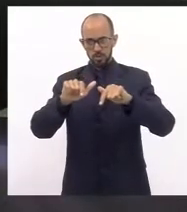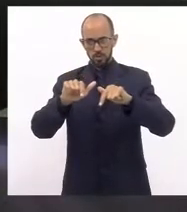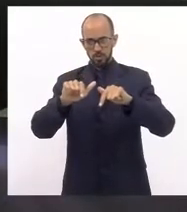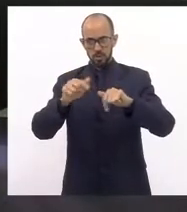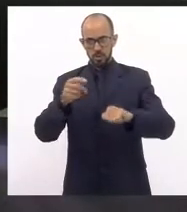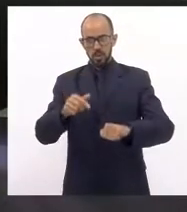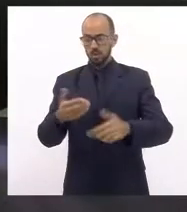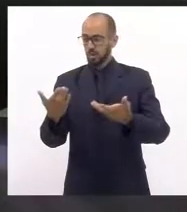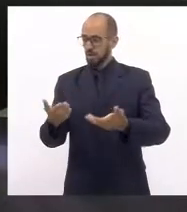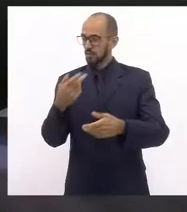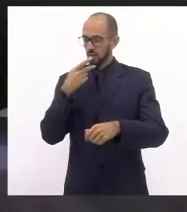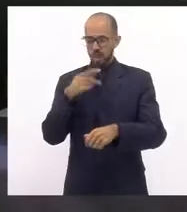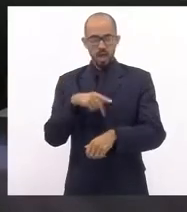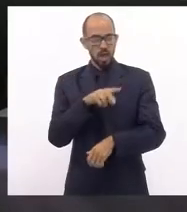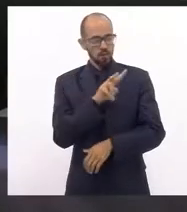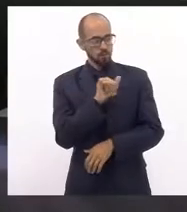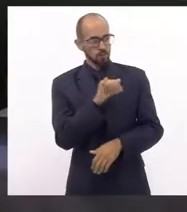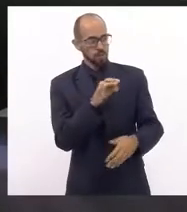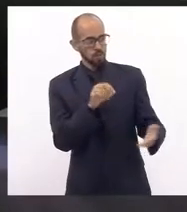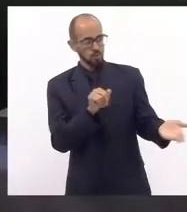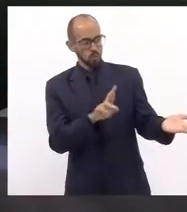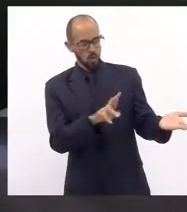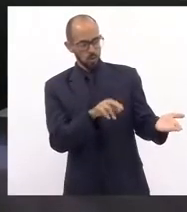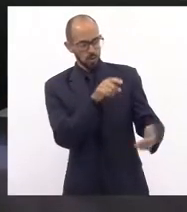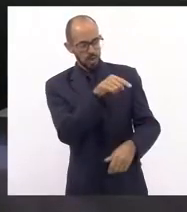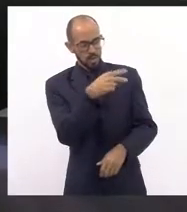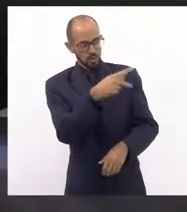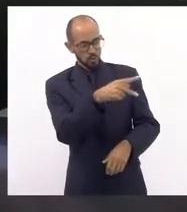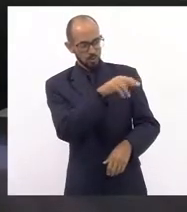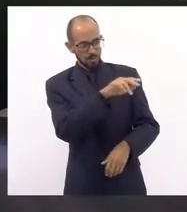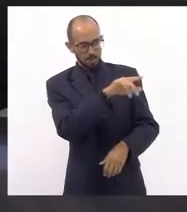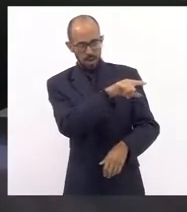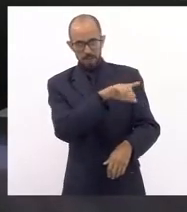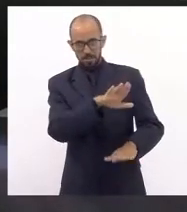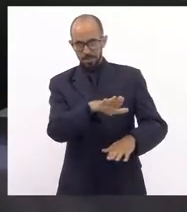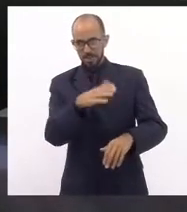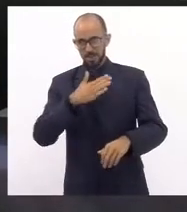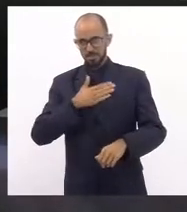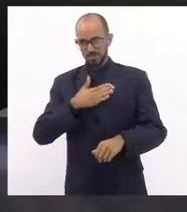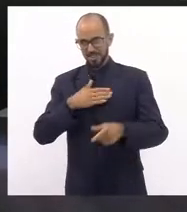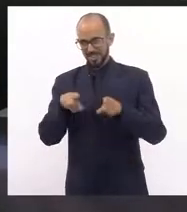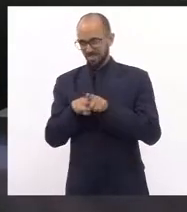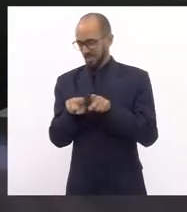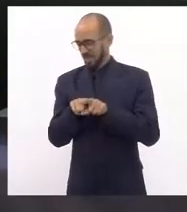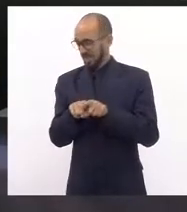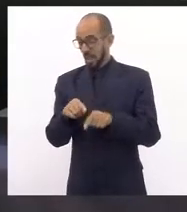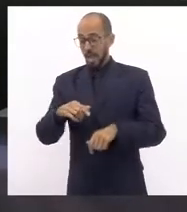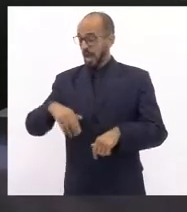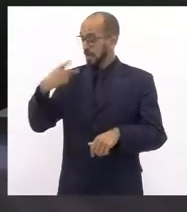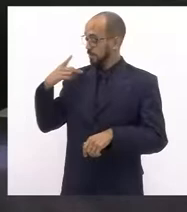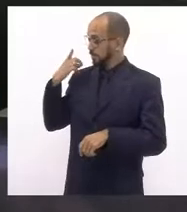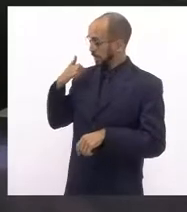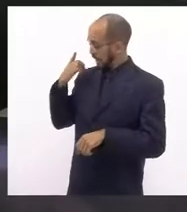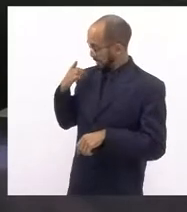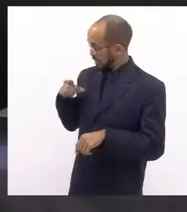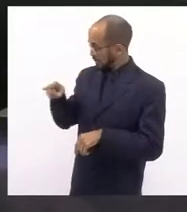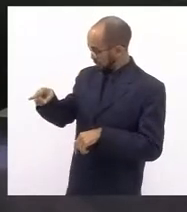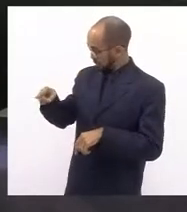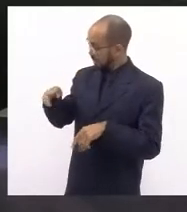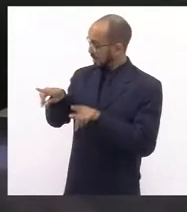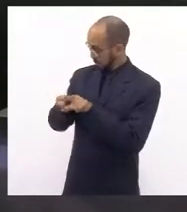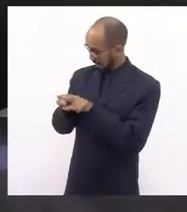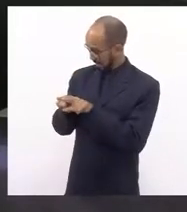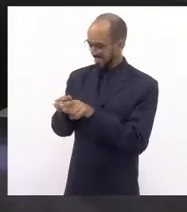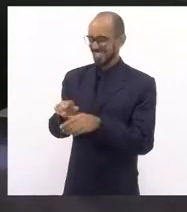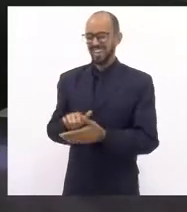ela era minha antes, tá? Então, a gente tem que dividir. E a minha também. Então, tem que dividir bem, né?